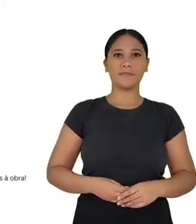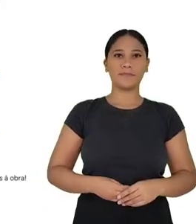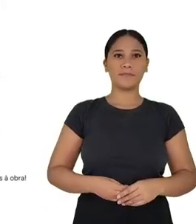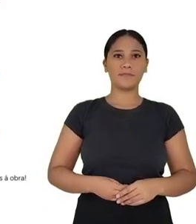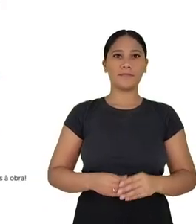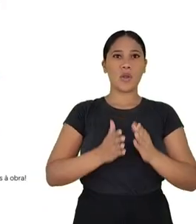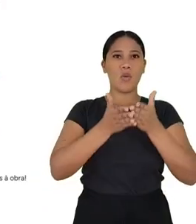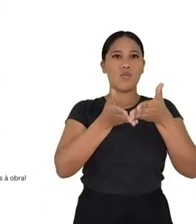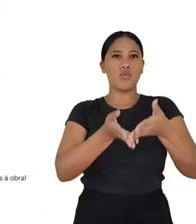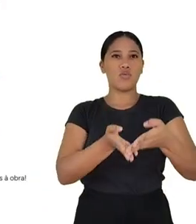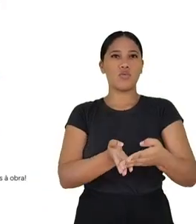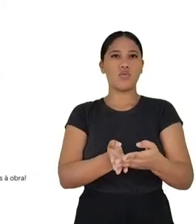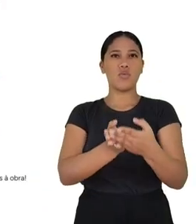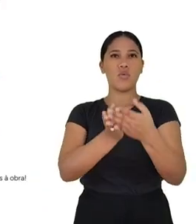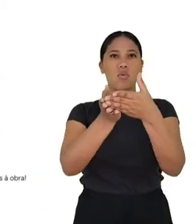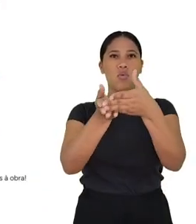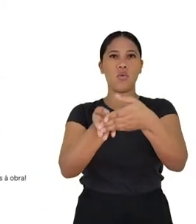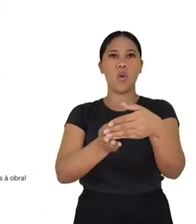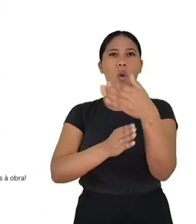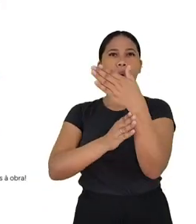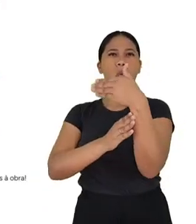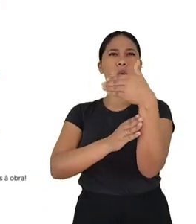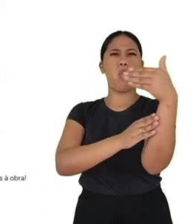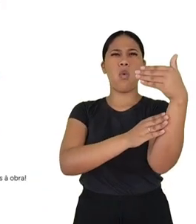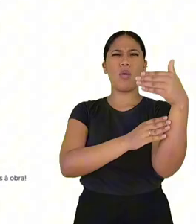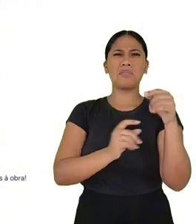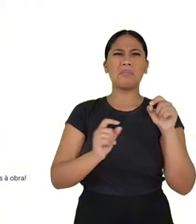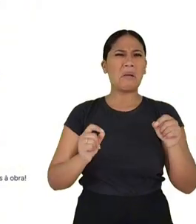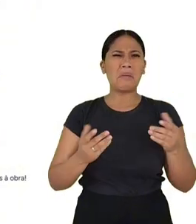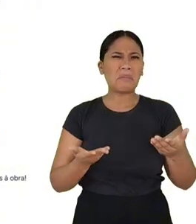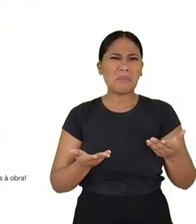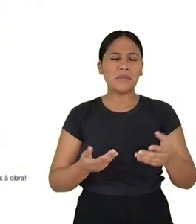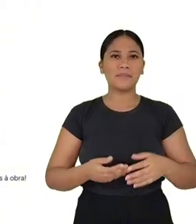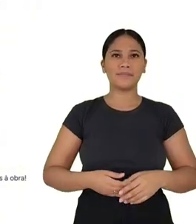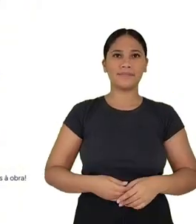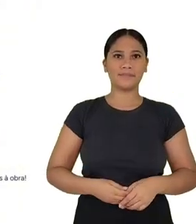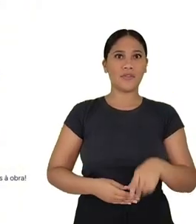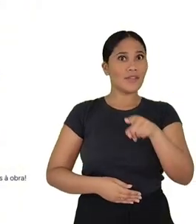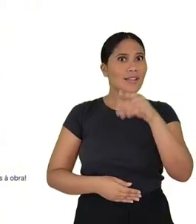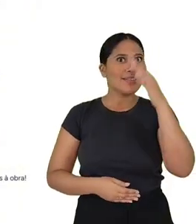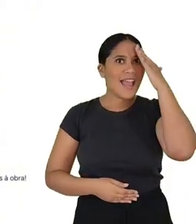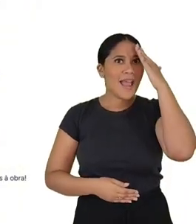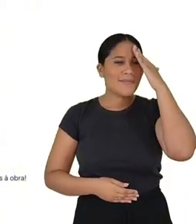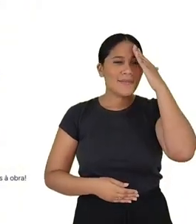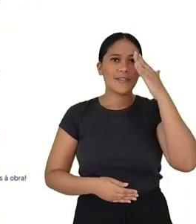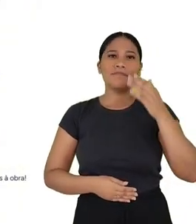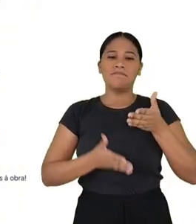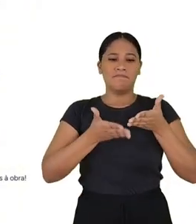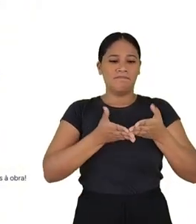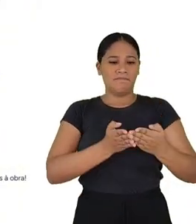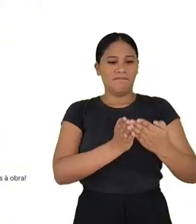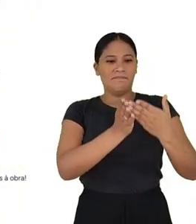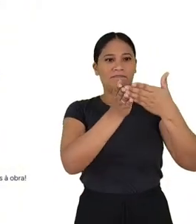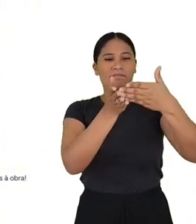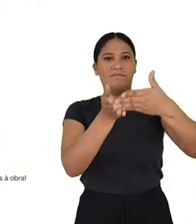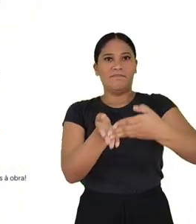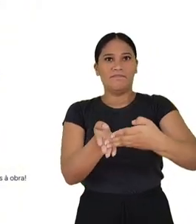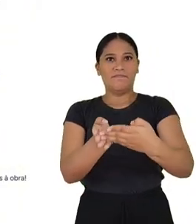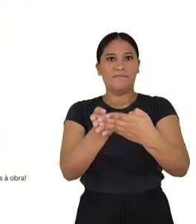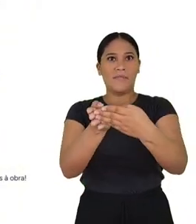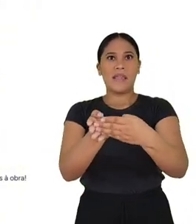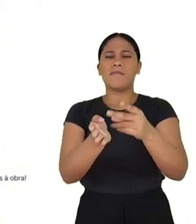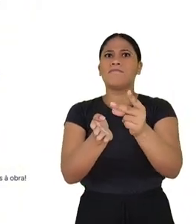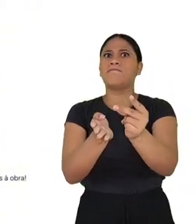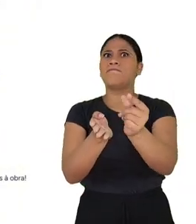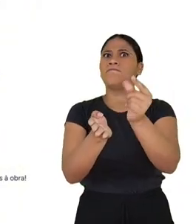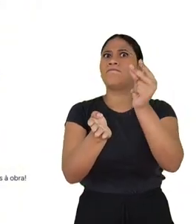Projeto 3. Barco à vela. O que é um barco à vela? Você sabia que os